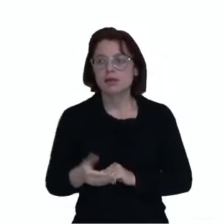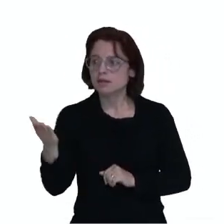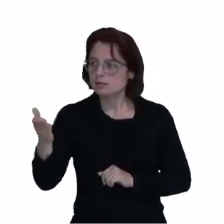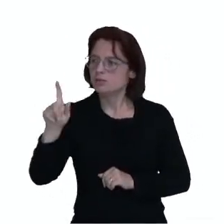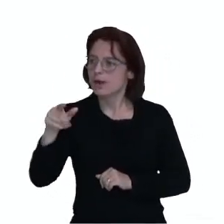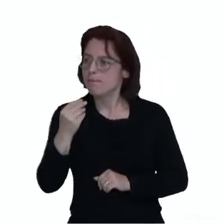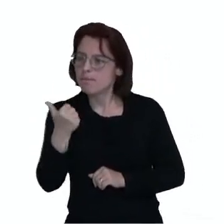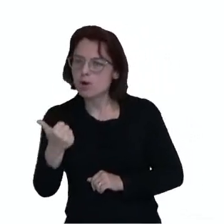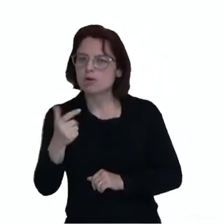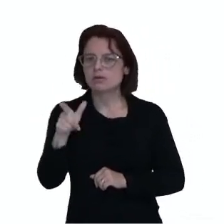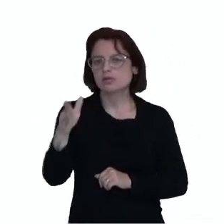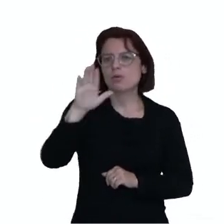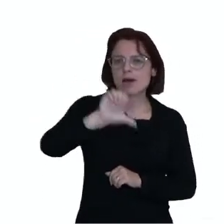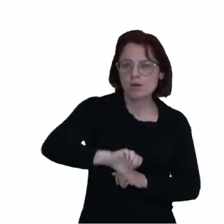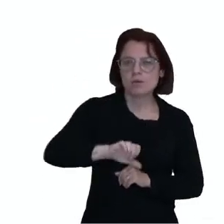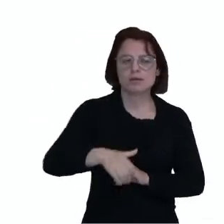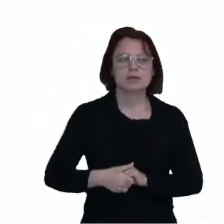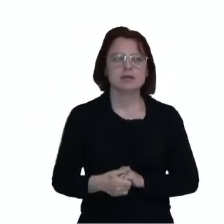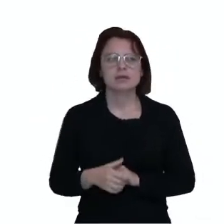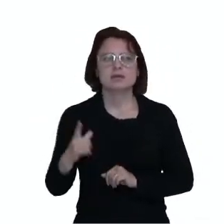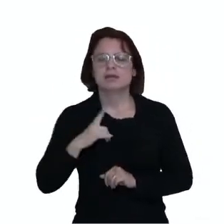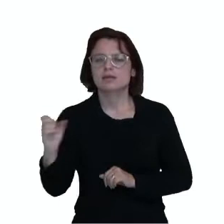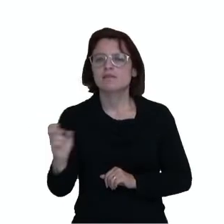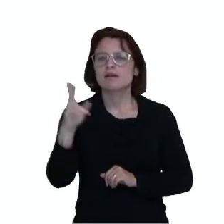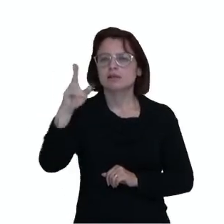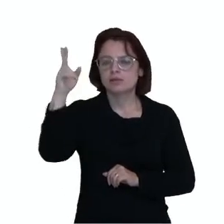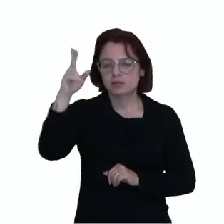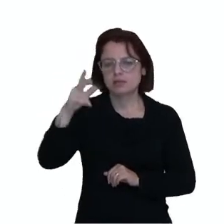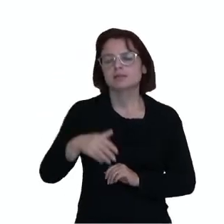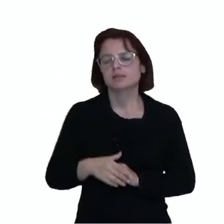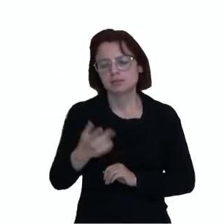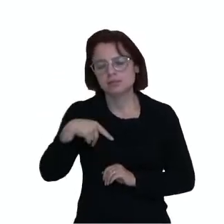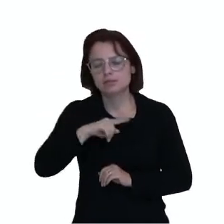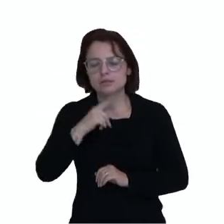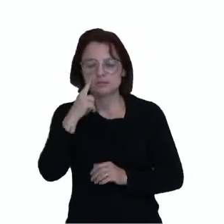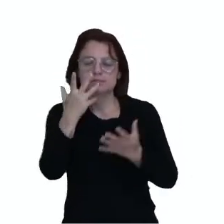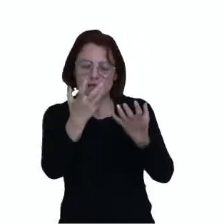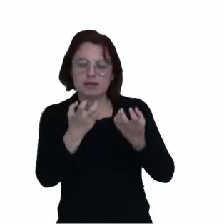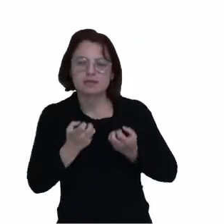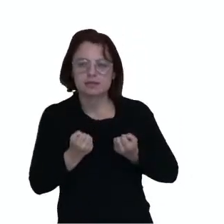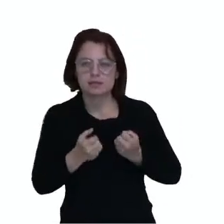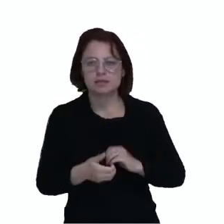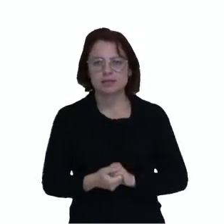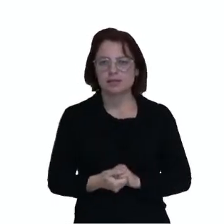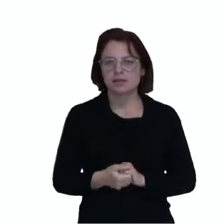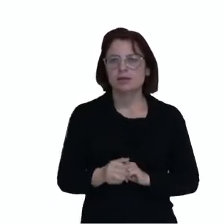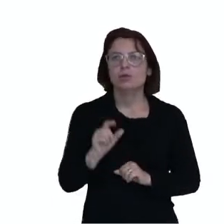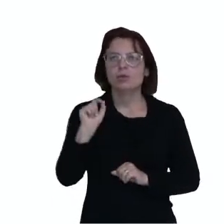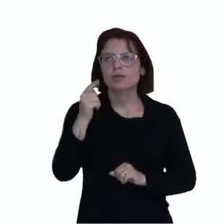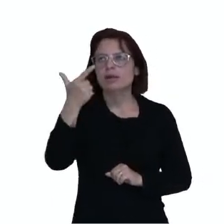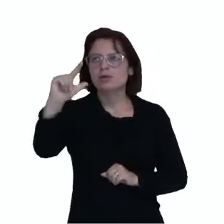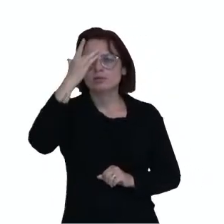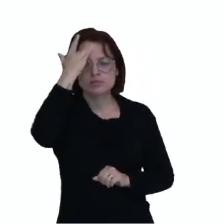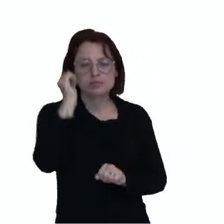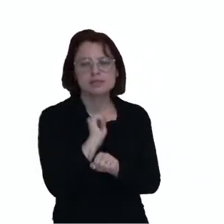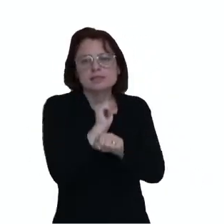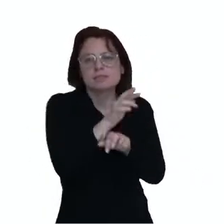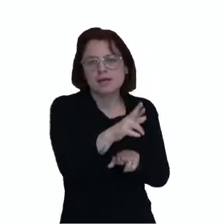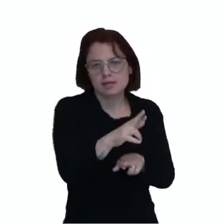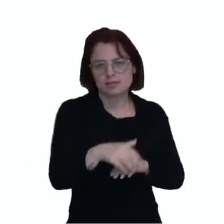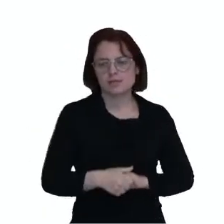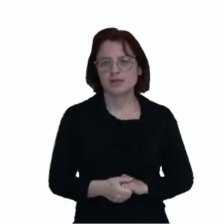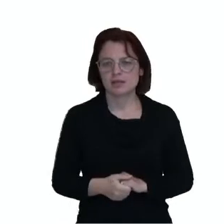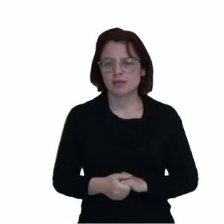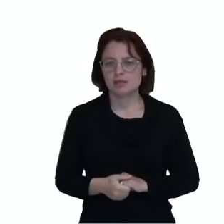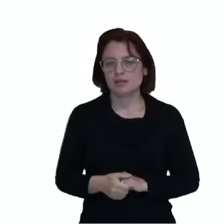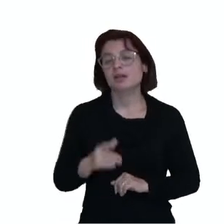né? O bem corresponde aos valores e comportamentos considerados aceitáveis, esperados, assim como o mal